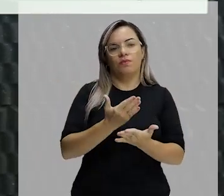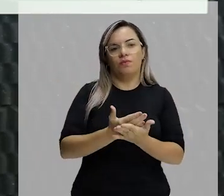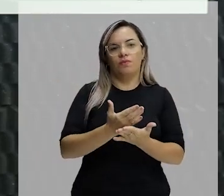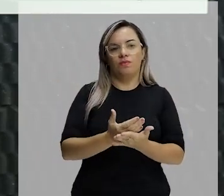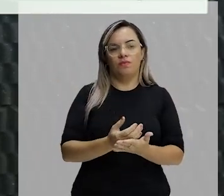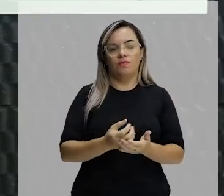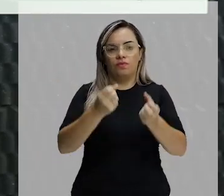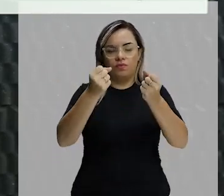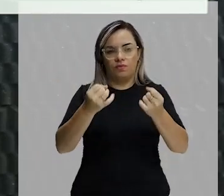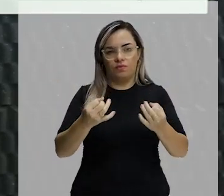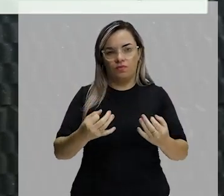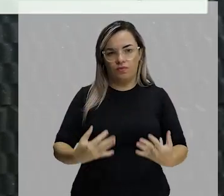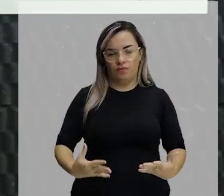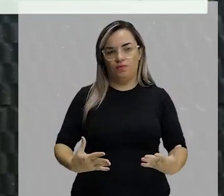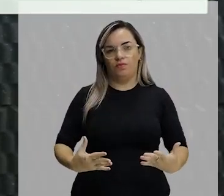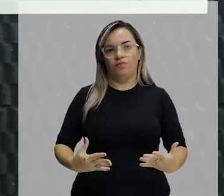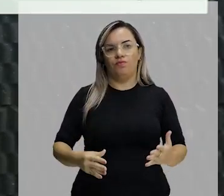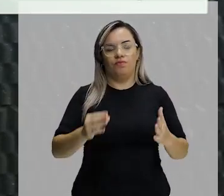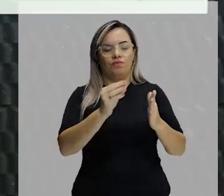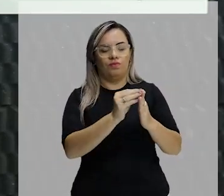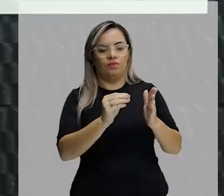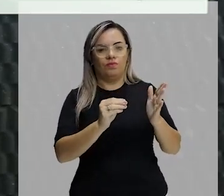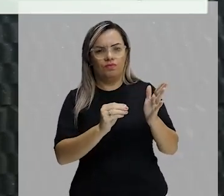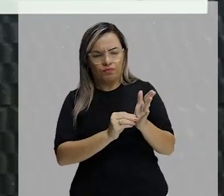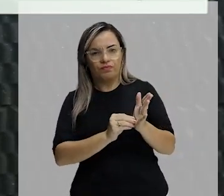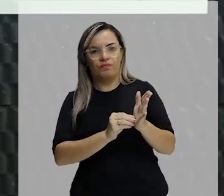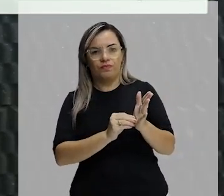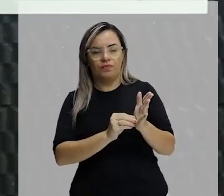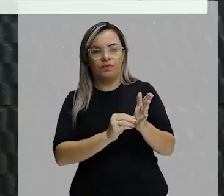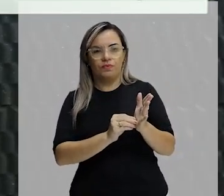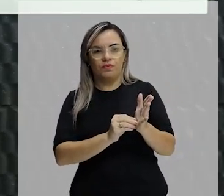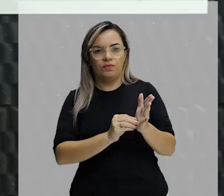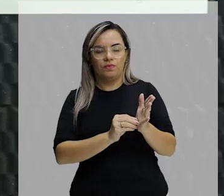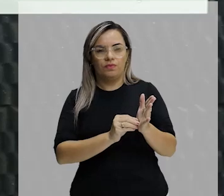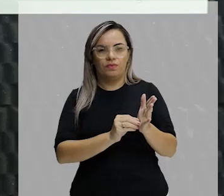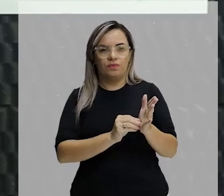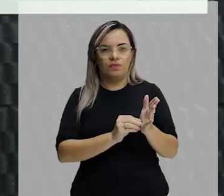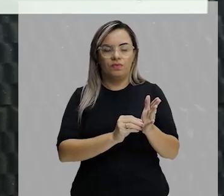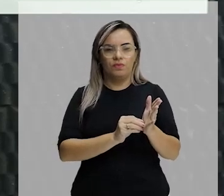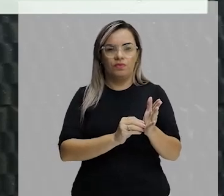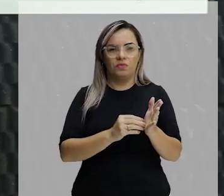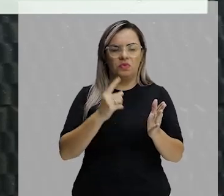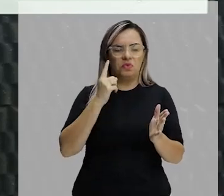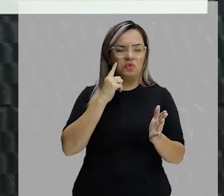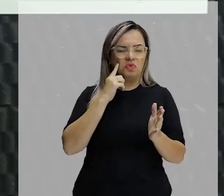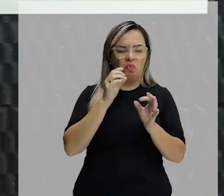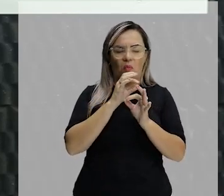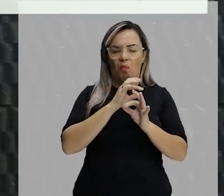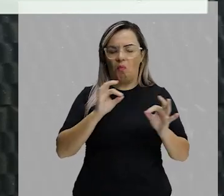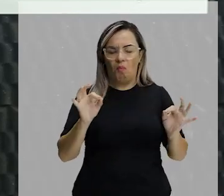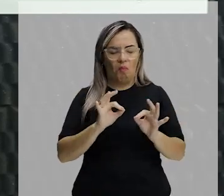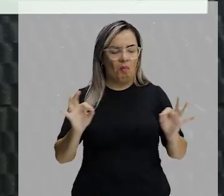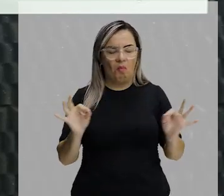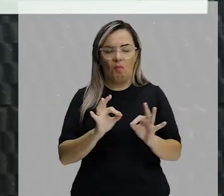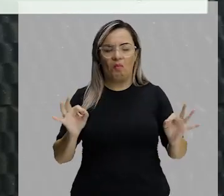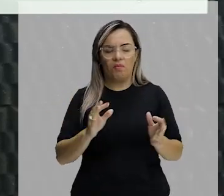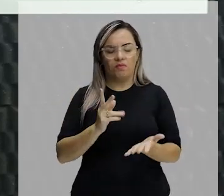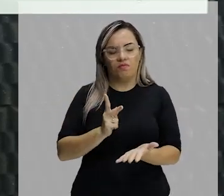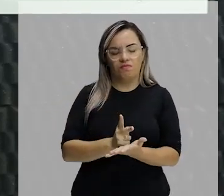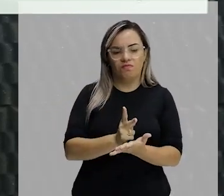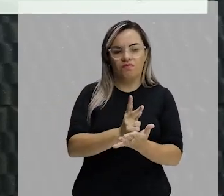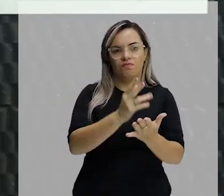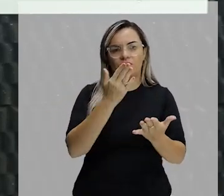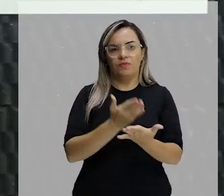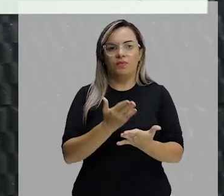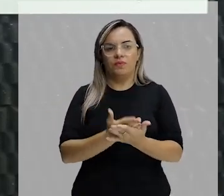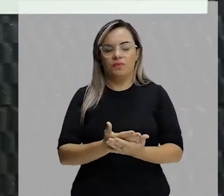falamos aqui a respeito desse assunto, para você se atualizar e ficar com dúvida zero aí e dar continuidade aos estudos.